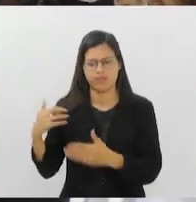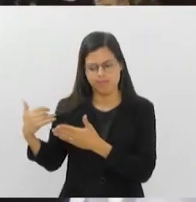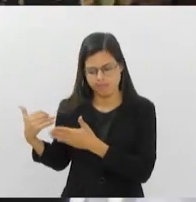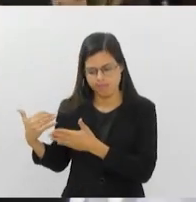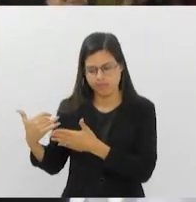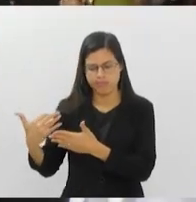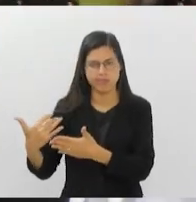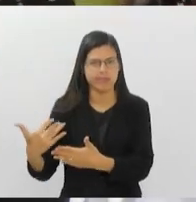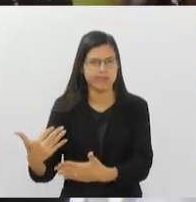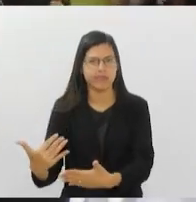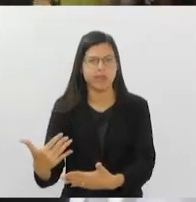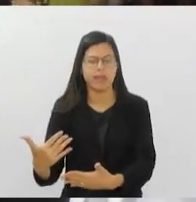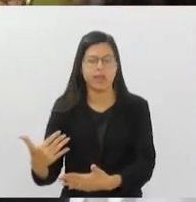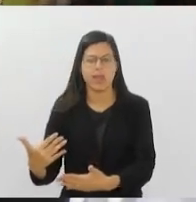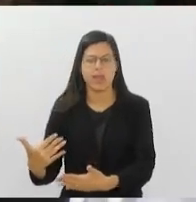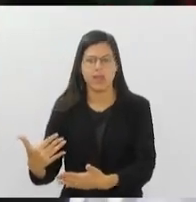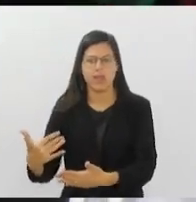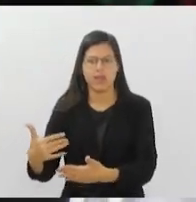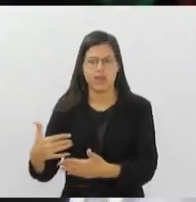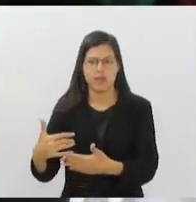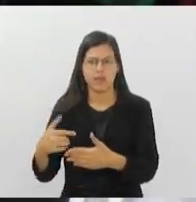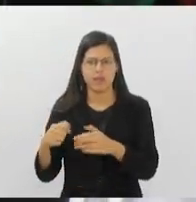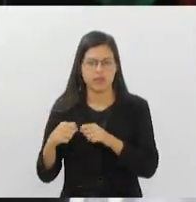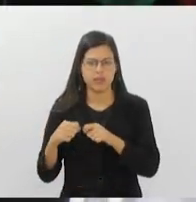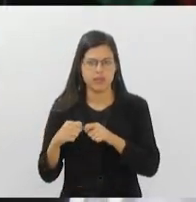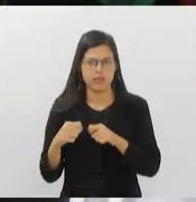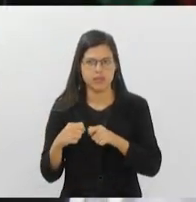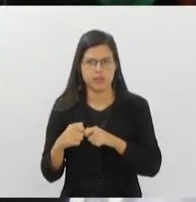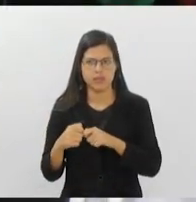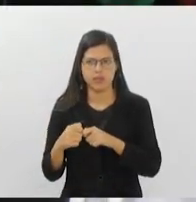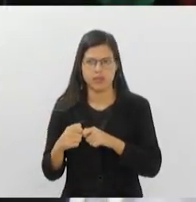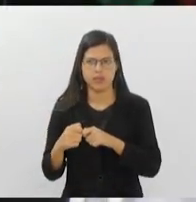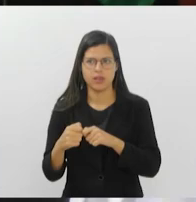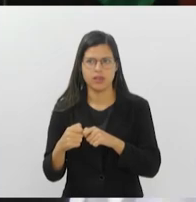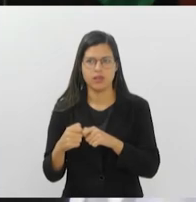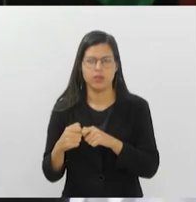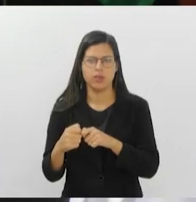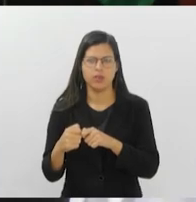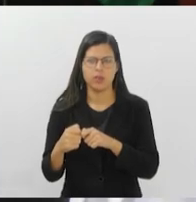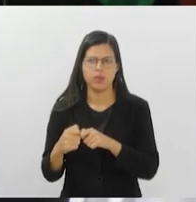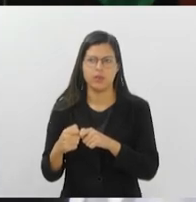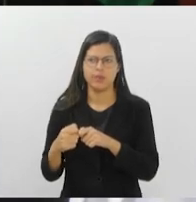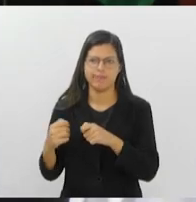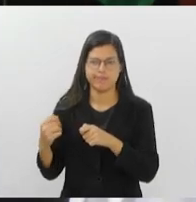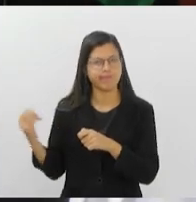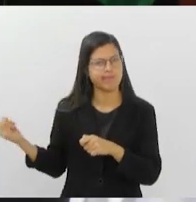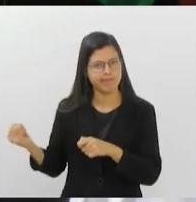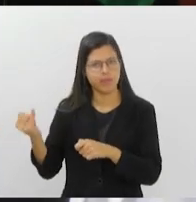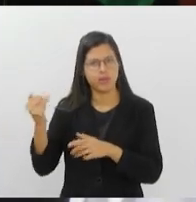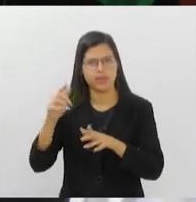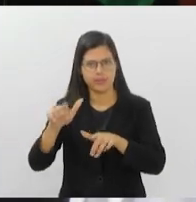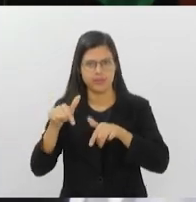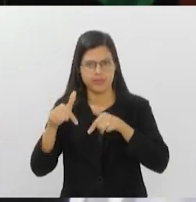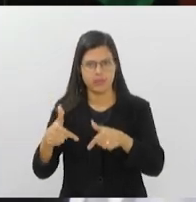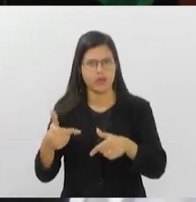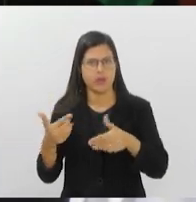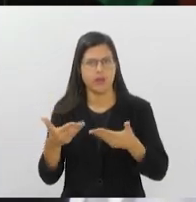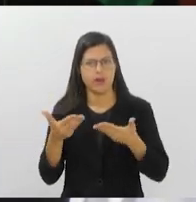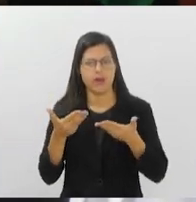ela vem, na verdade, fazendo essa sua trajetória tão importante. Eu queria só dar destaque